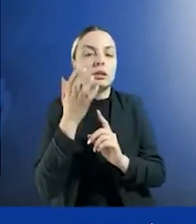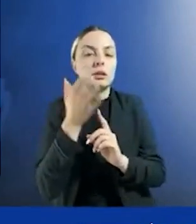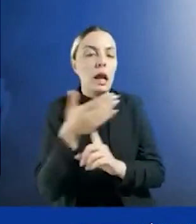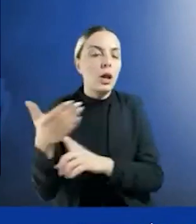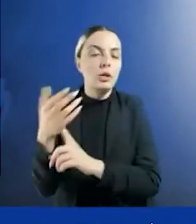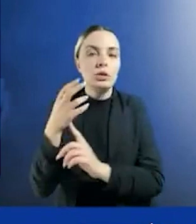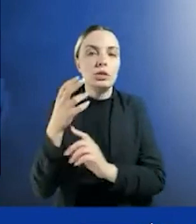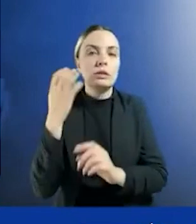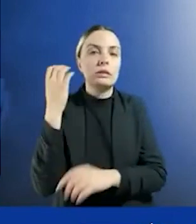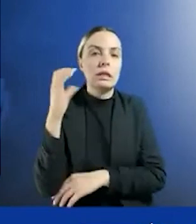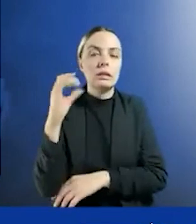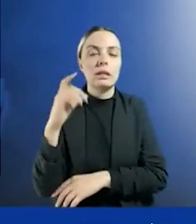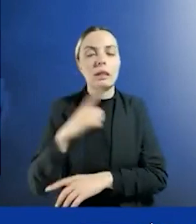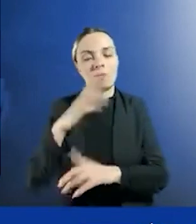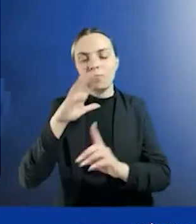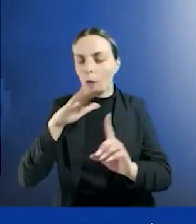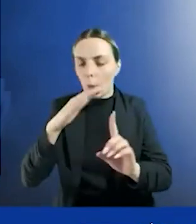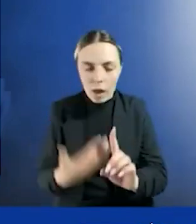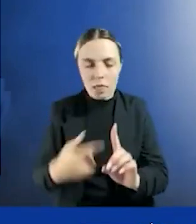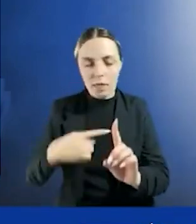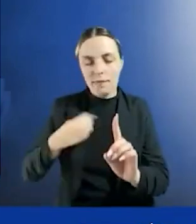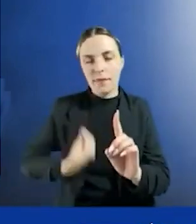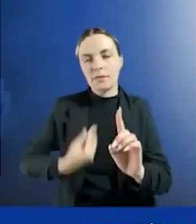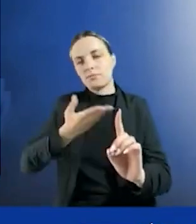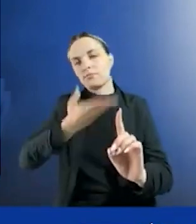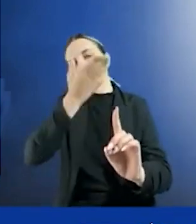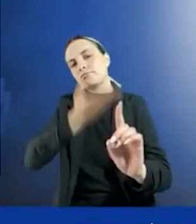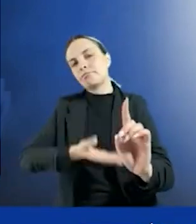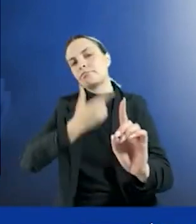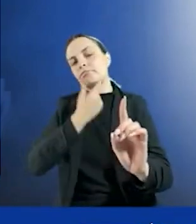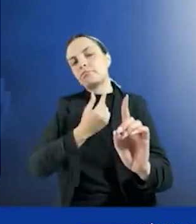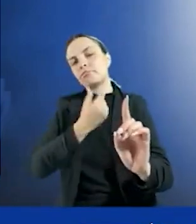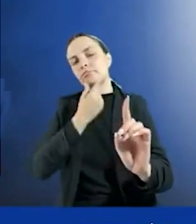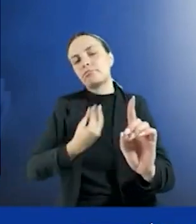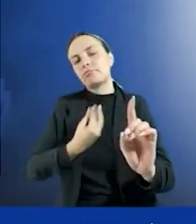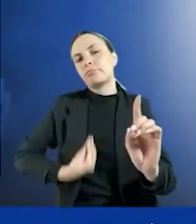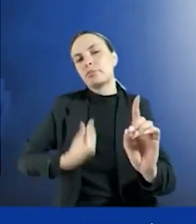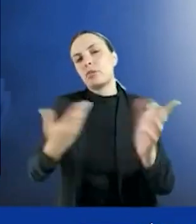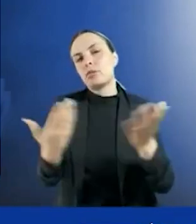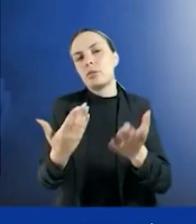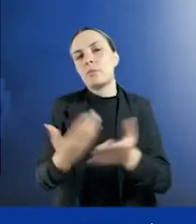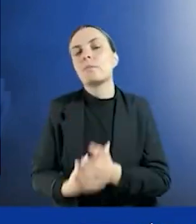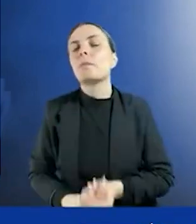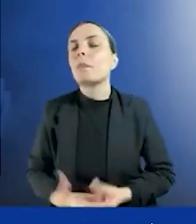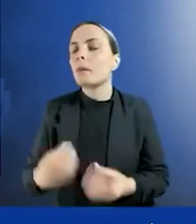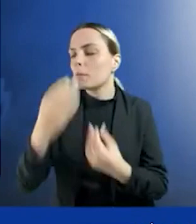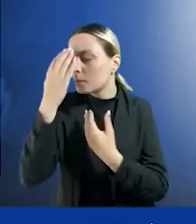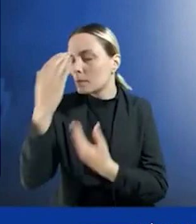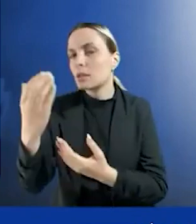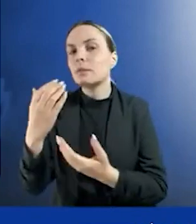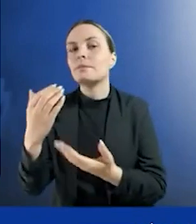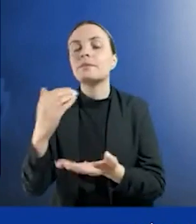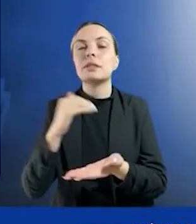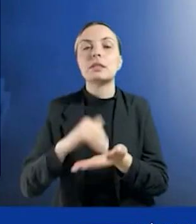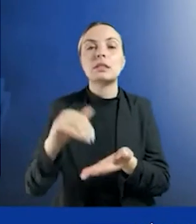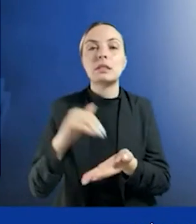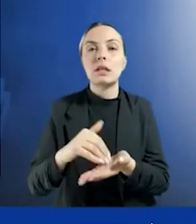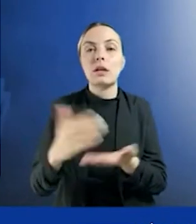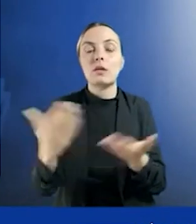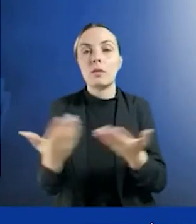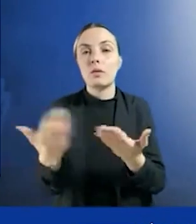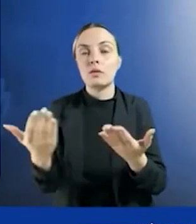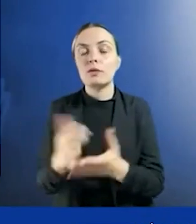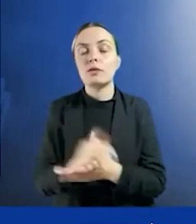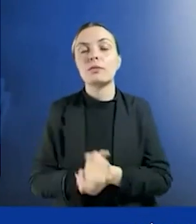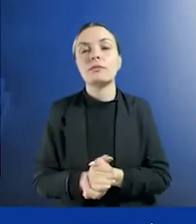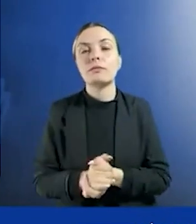ter o senhor aqui. Muito obrigado, secretário Marcelo. Para falar em nome da Confederação Nacional